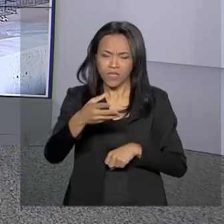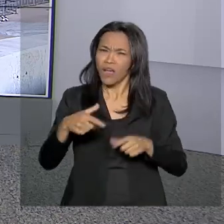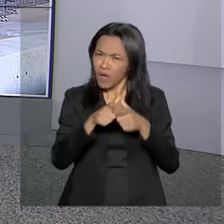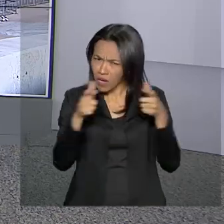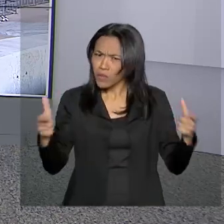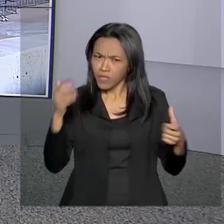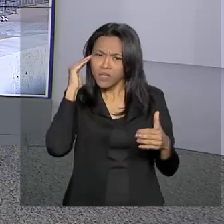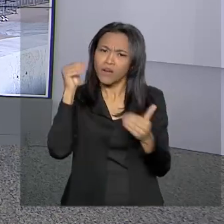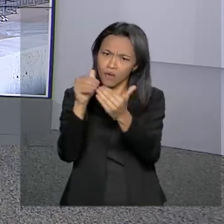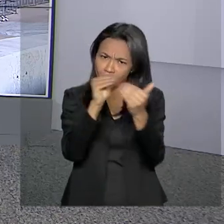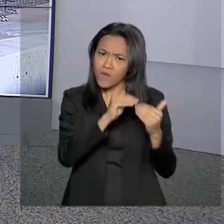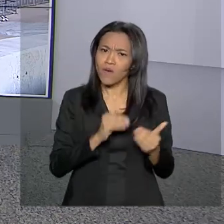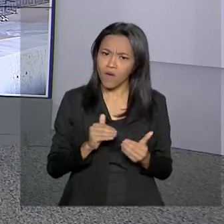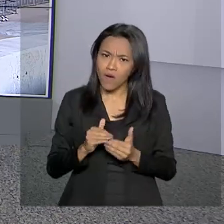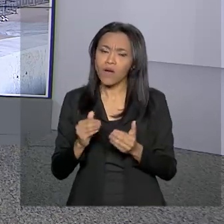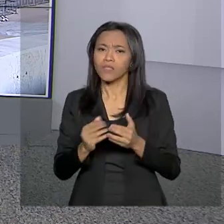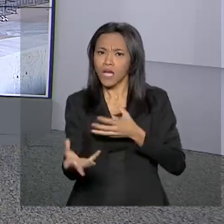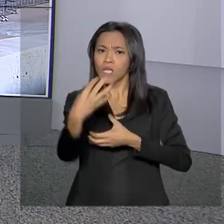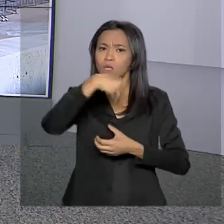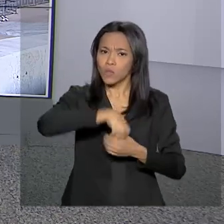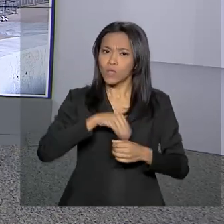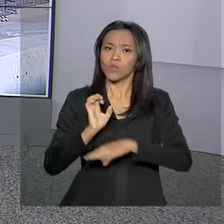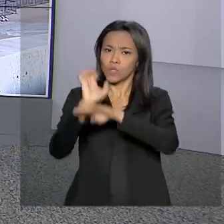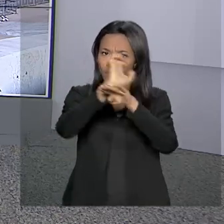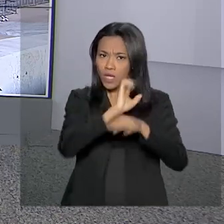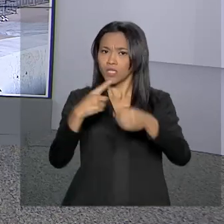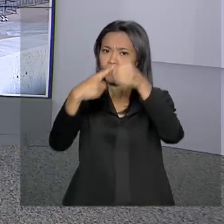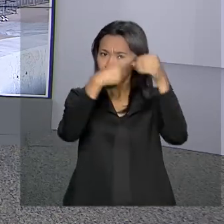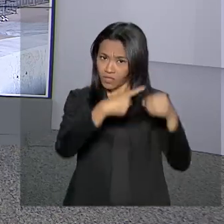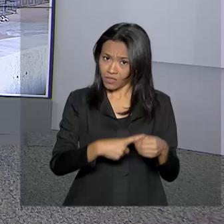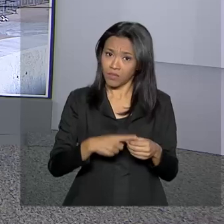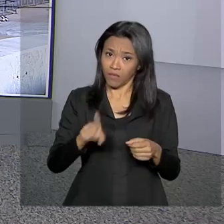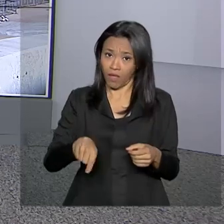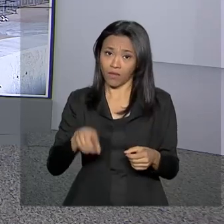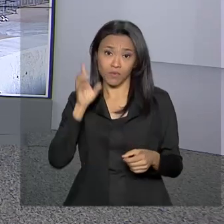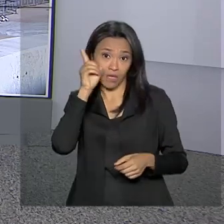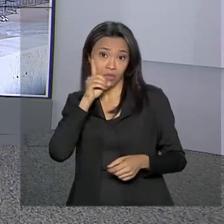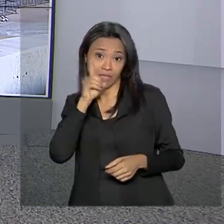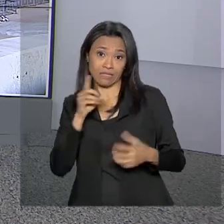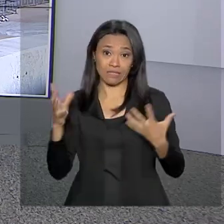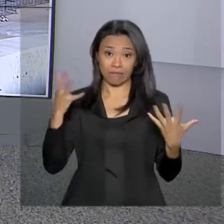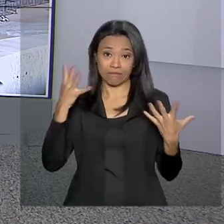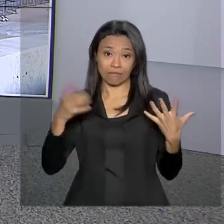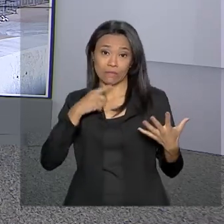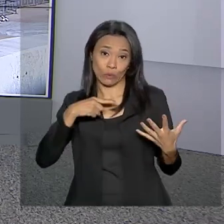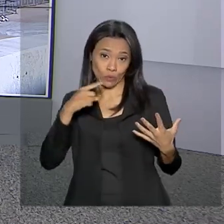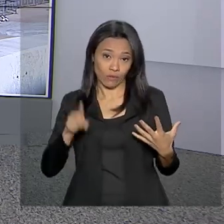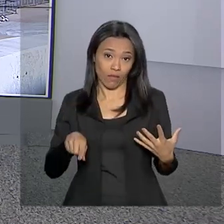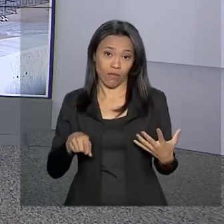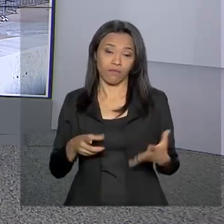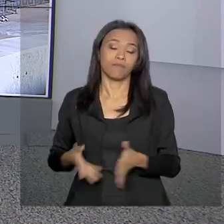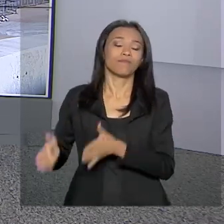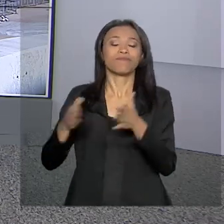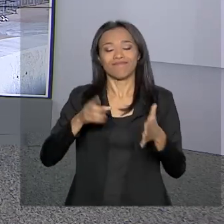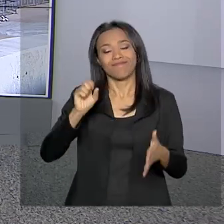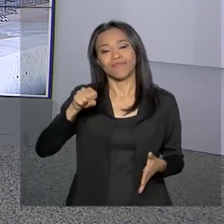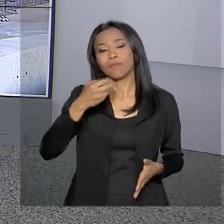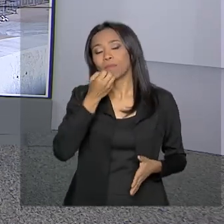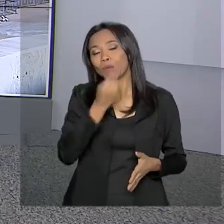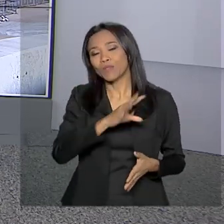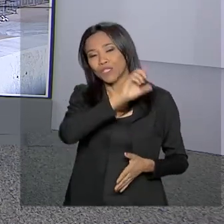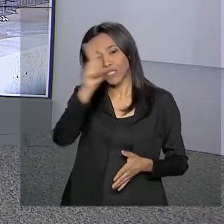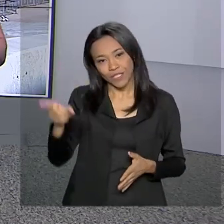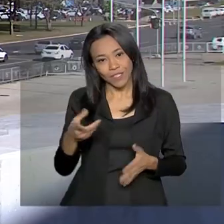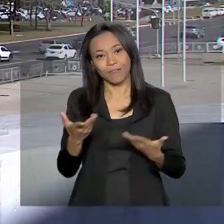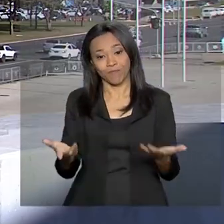governadores apoia a inclusão de estados e municípios na reforma. Os deputados é que estão divididos, né? Oi Carla, é isso. Bom dia pra você, pra todo mundo.